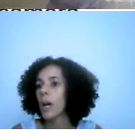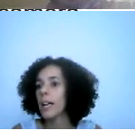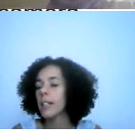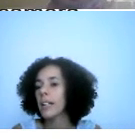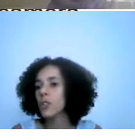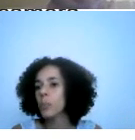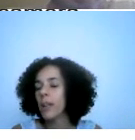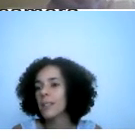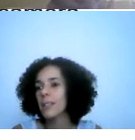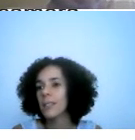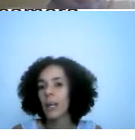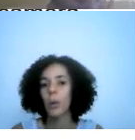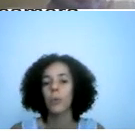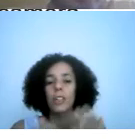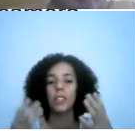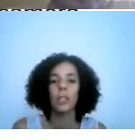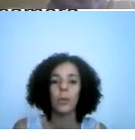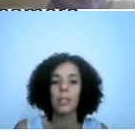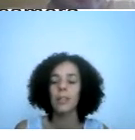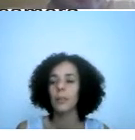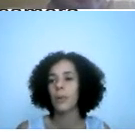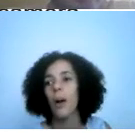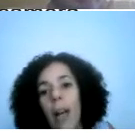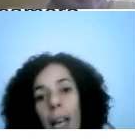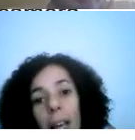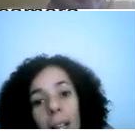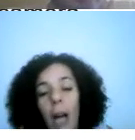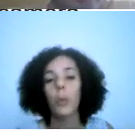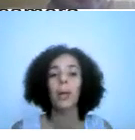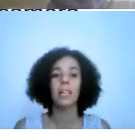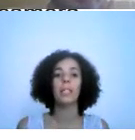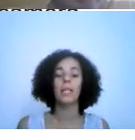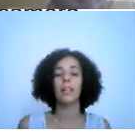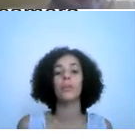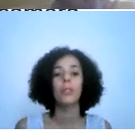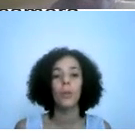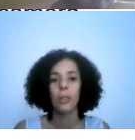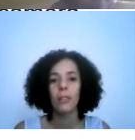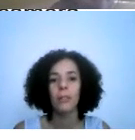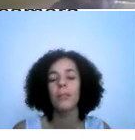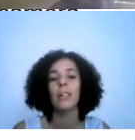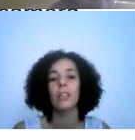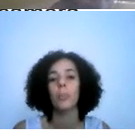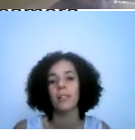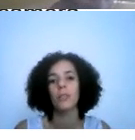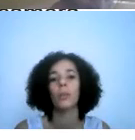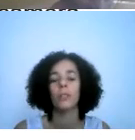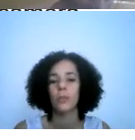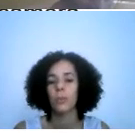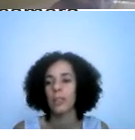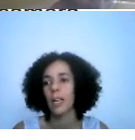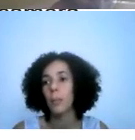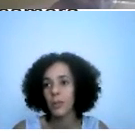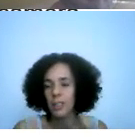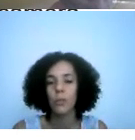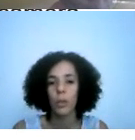Então, as espécies, né, quando ela chega no ambiente natural, ela automaticamente ela não se torna uma espécie exótica